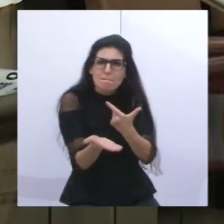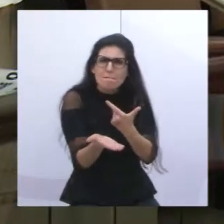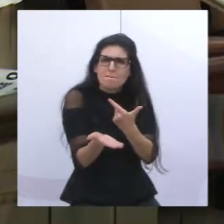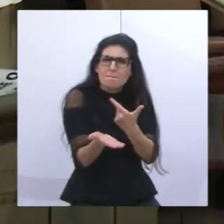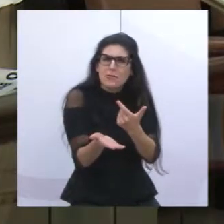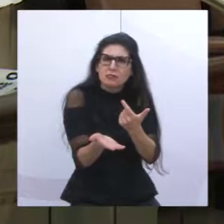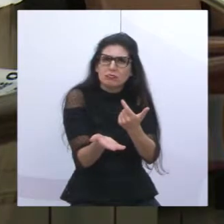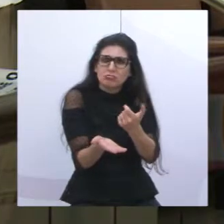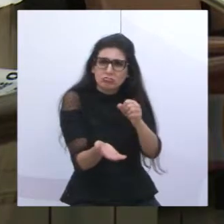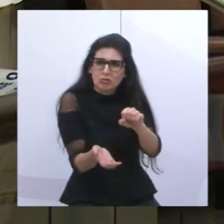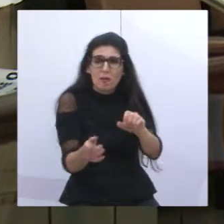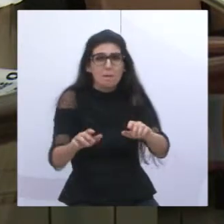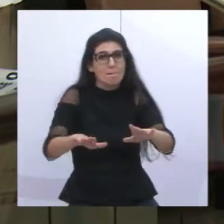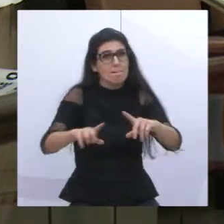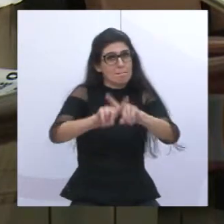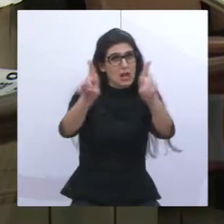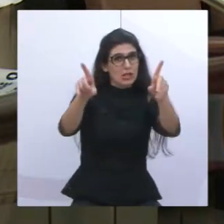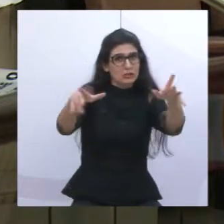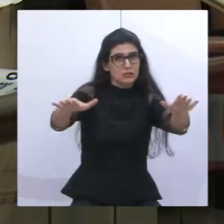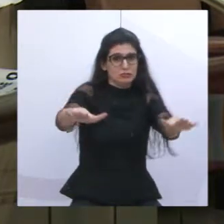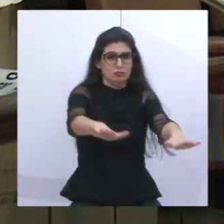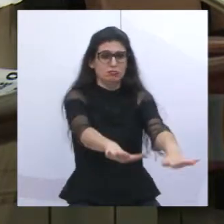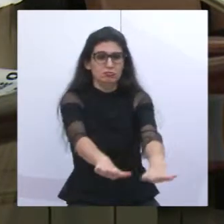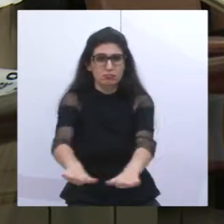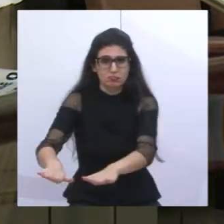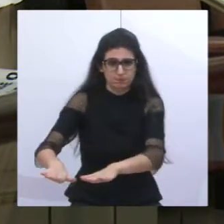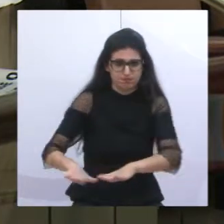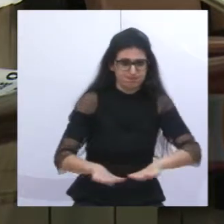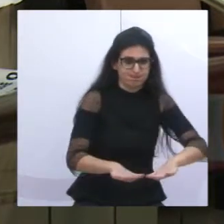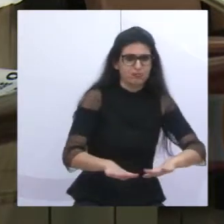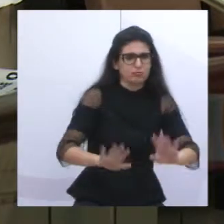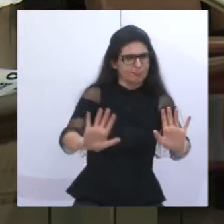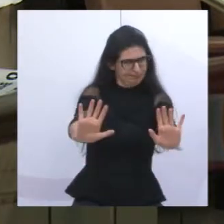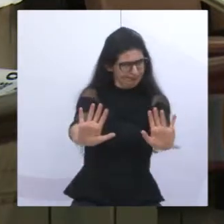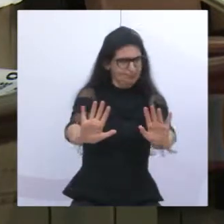Eu acho que a gente está nivelando por baixo.